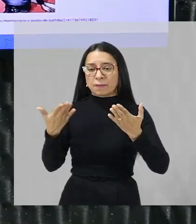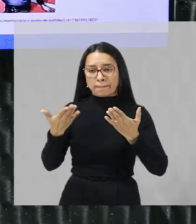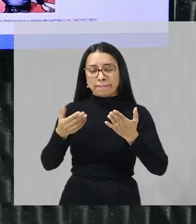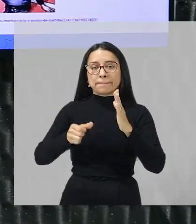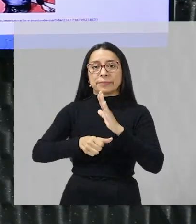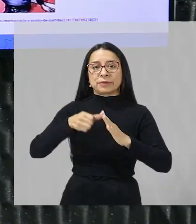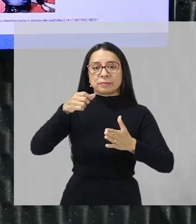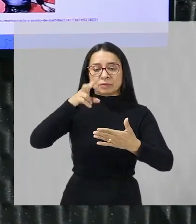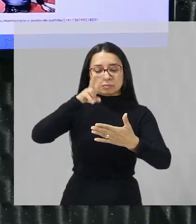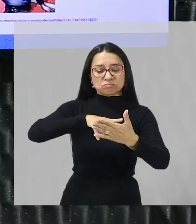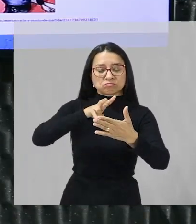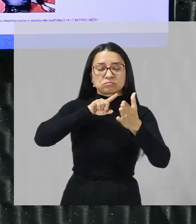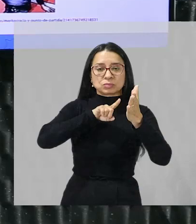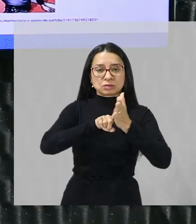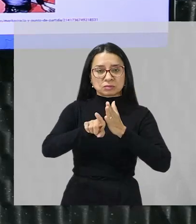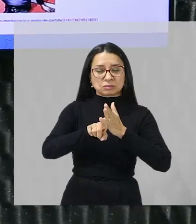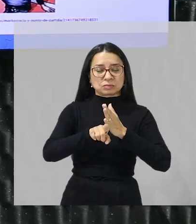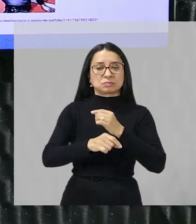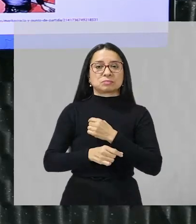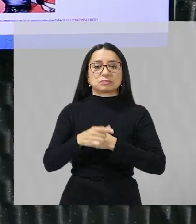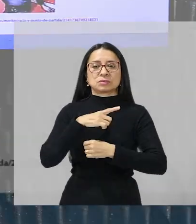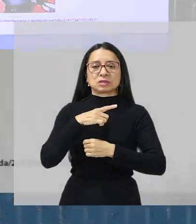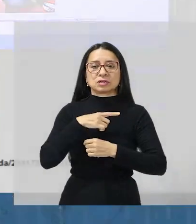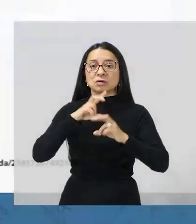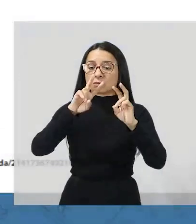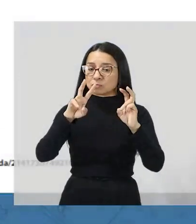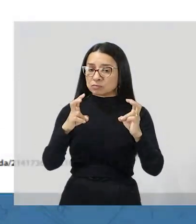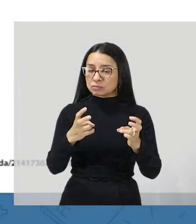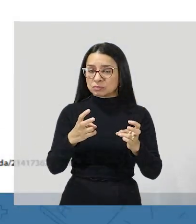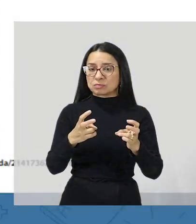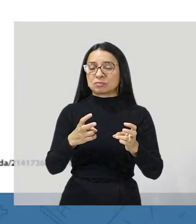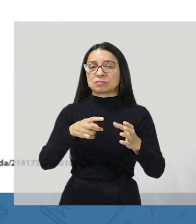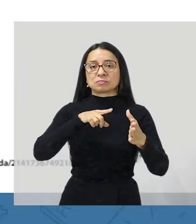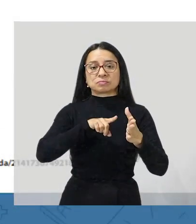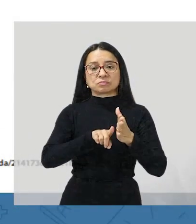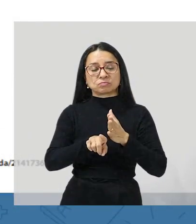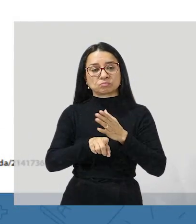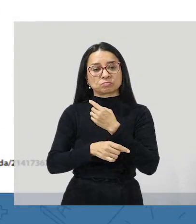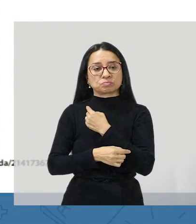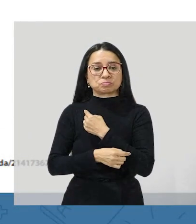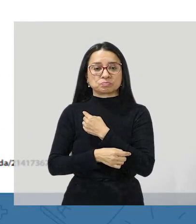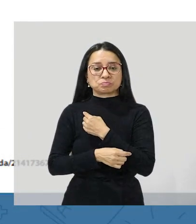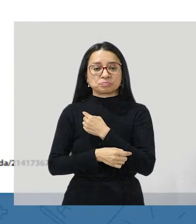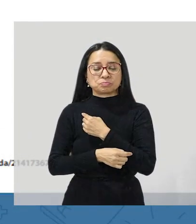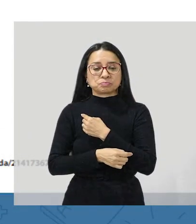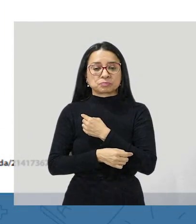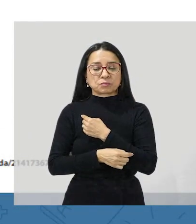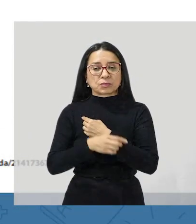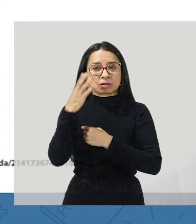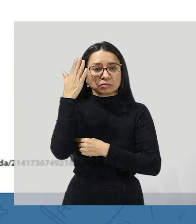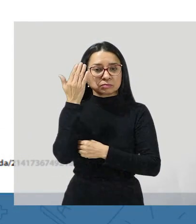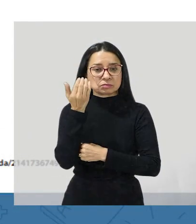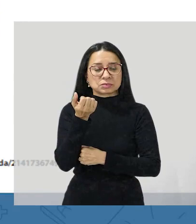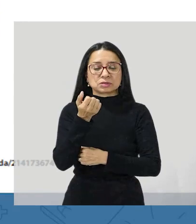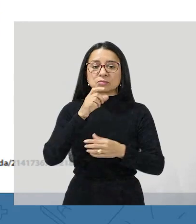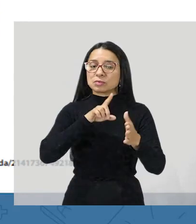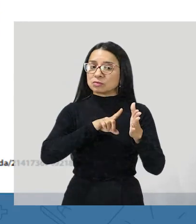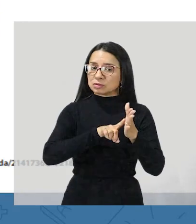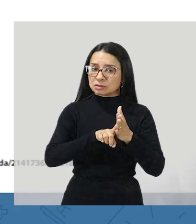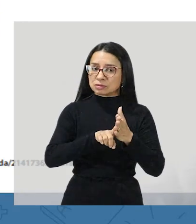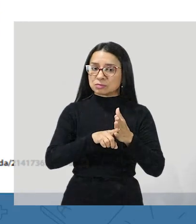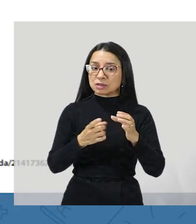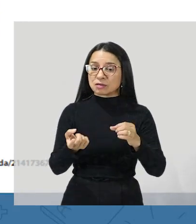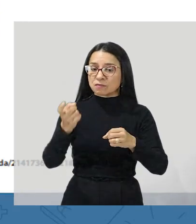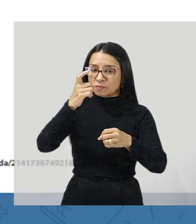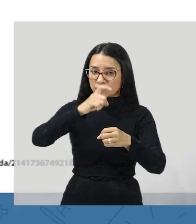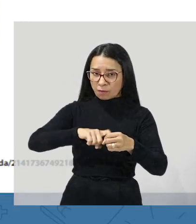hoje, que é uma questão que caiu também recentemente no vestibular da UEMA, dessa vez o EMA. Analise a seguinte imagem